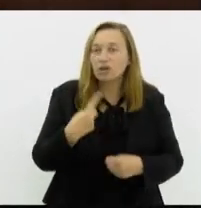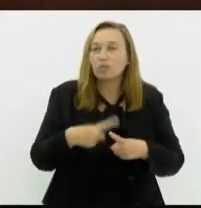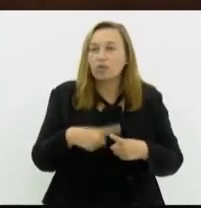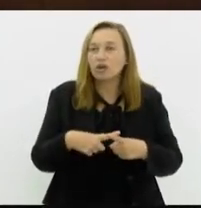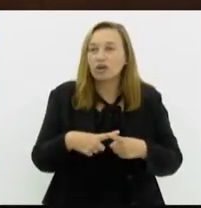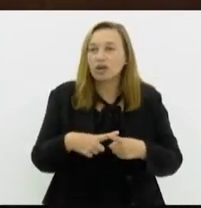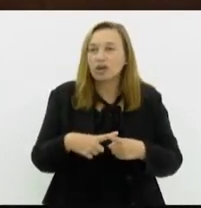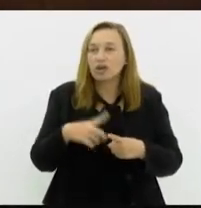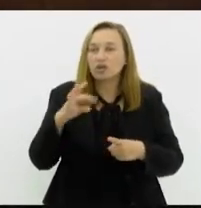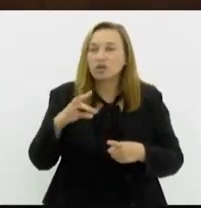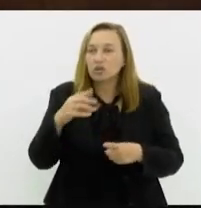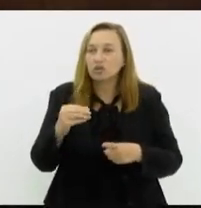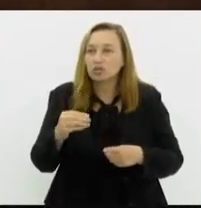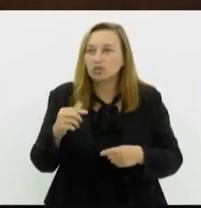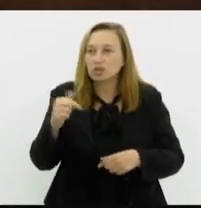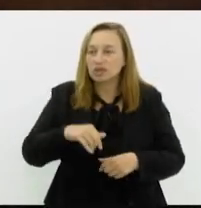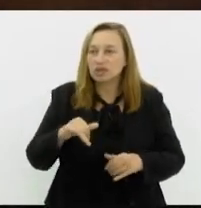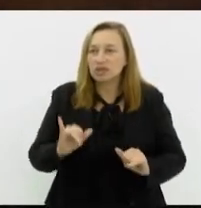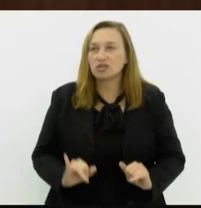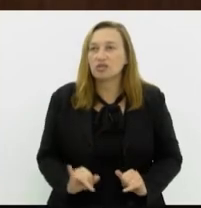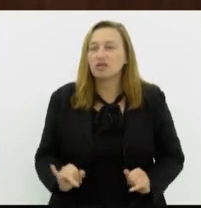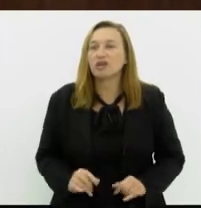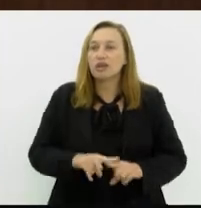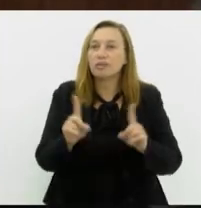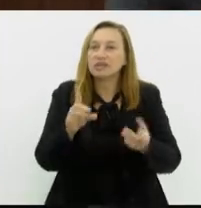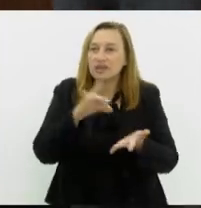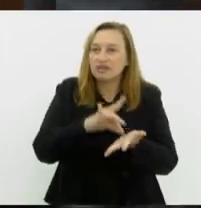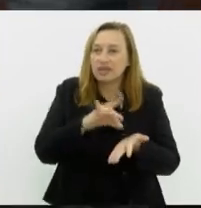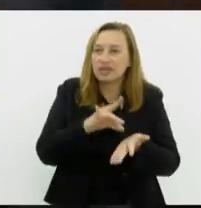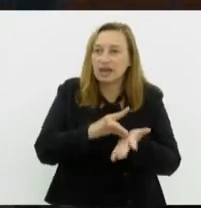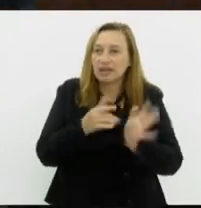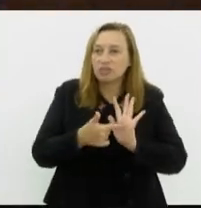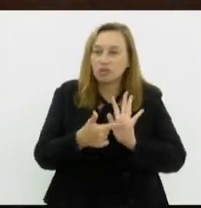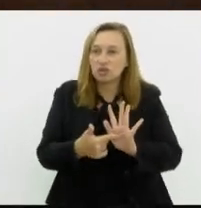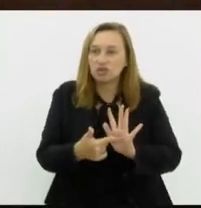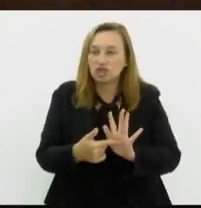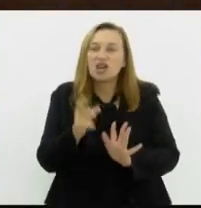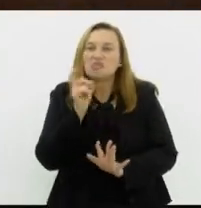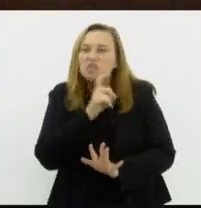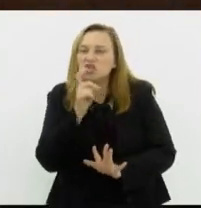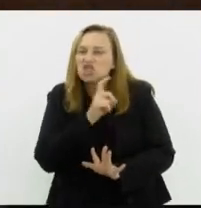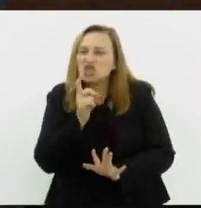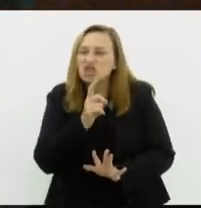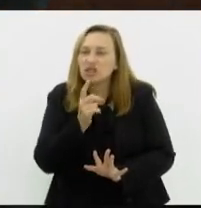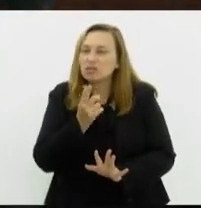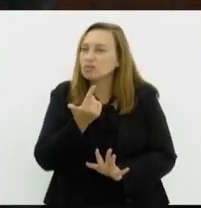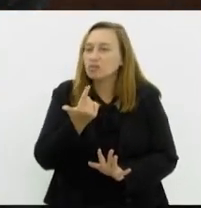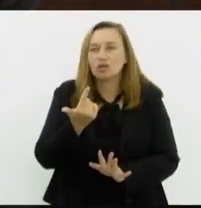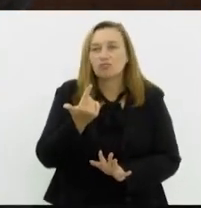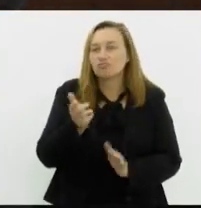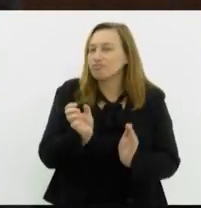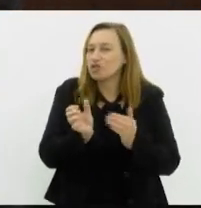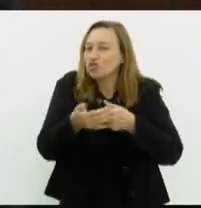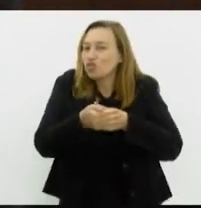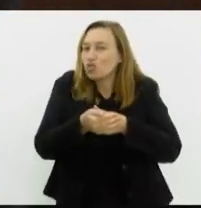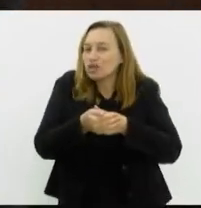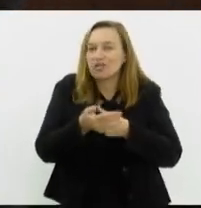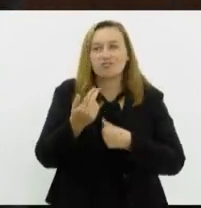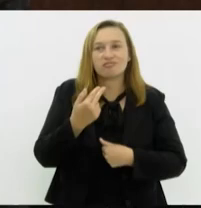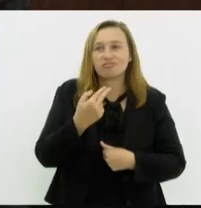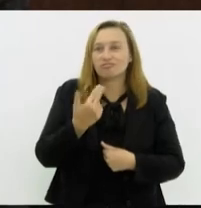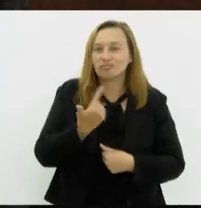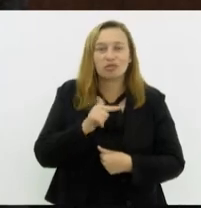todo mundo tomando porrada. Mas uma hora a verdade aparece, ninguém consegue mentir para todo mundo toda hora e nós não vamos desistir de vocês, sabe por